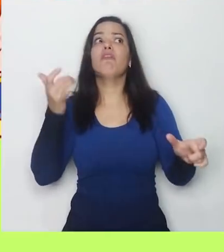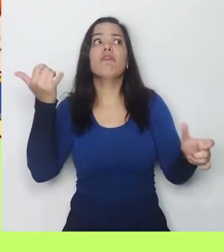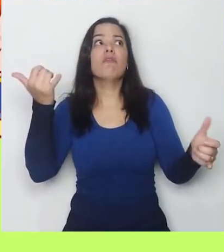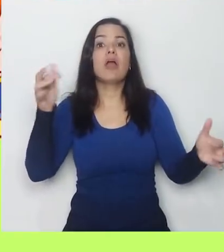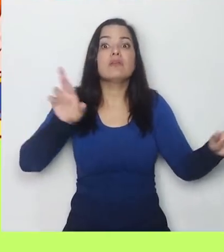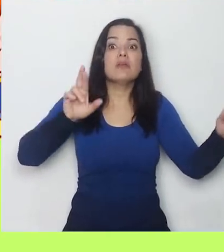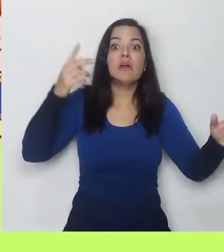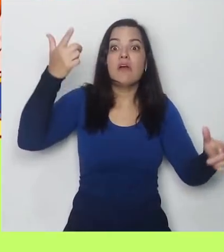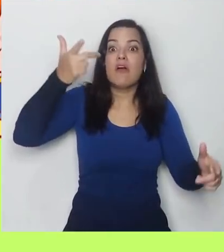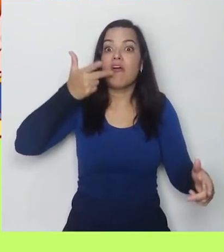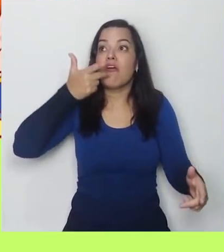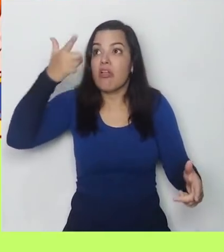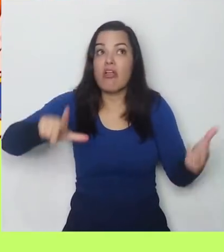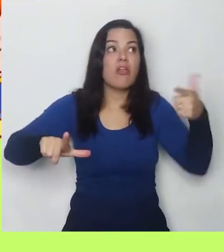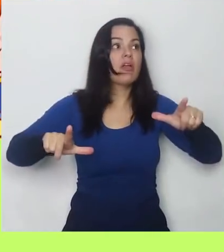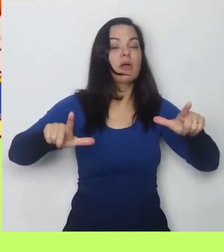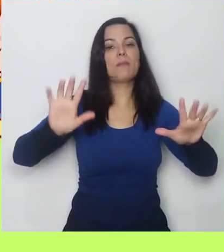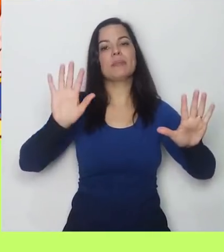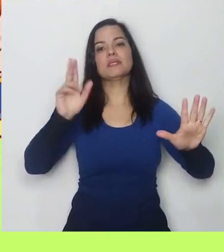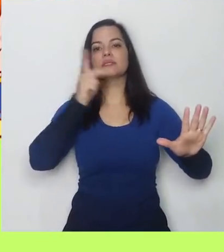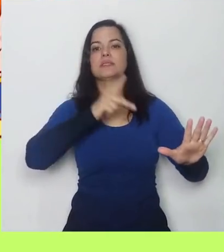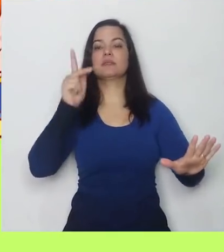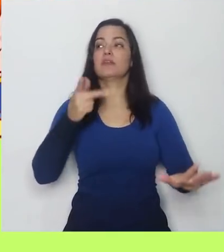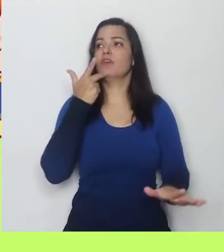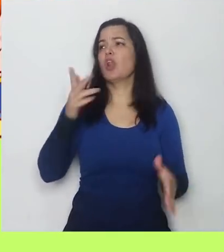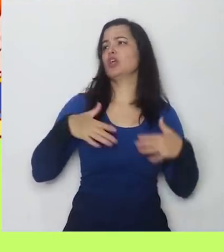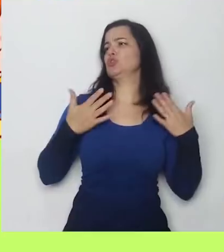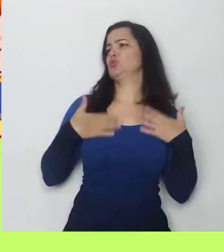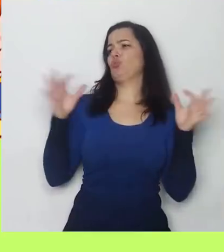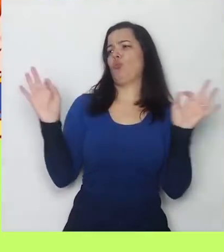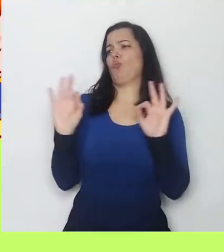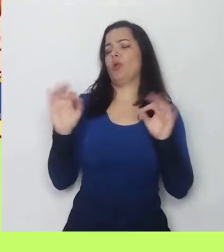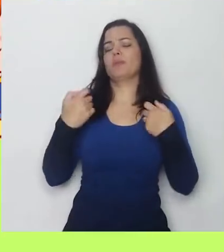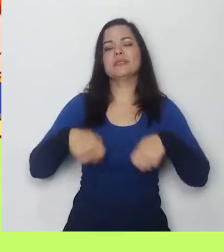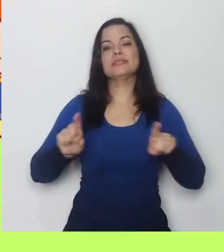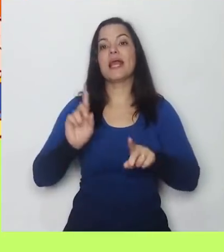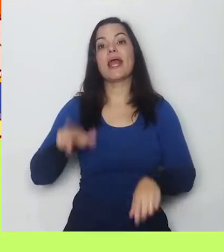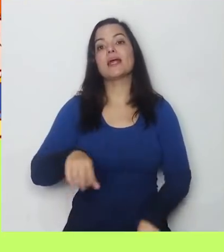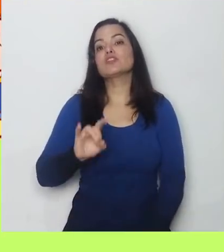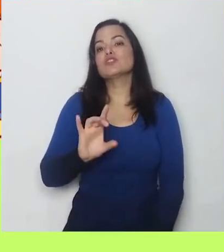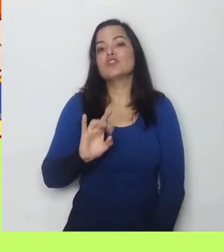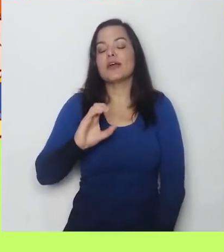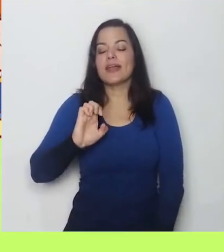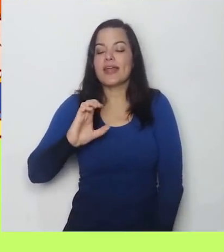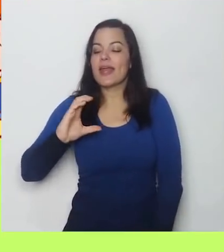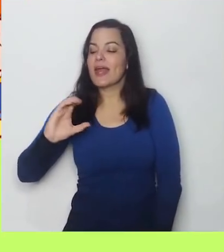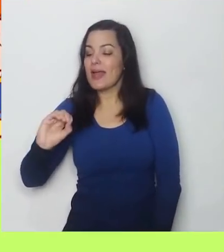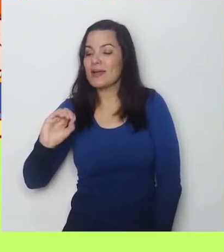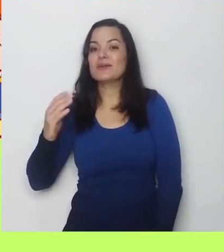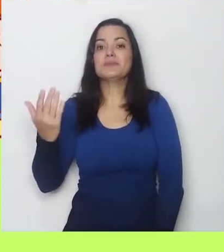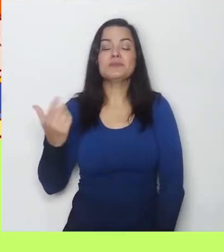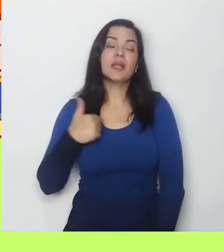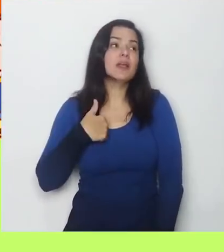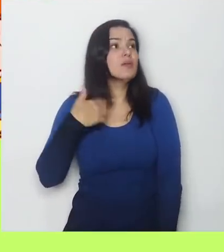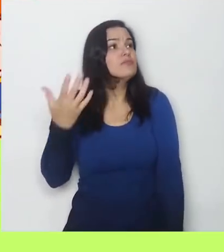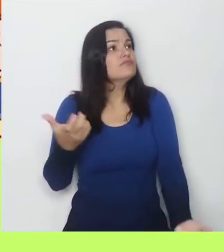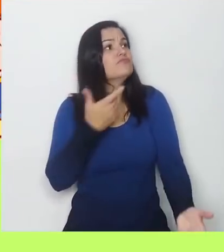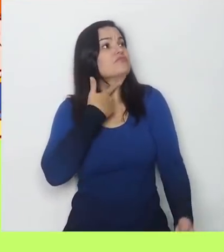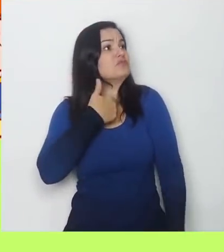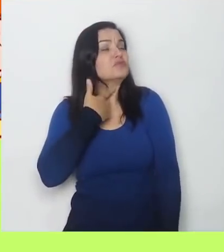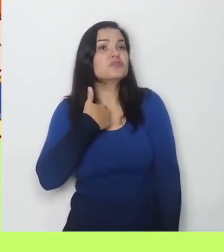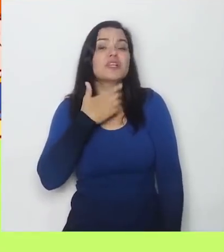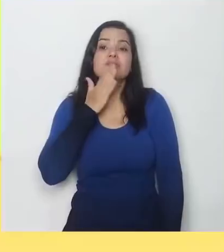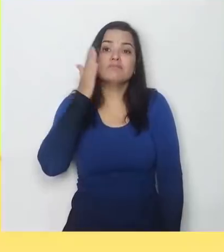não precisava se assustar porque aquilo era só o Eco. Então, eu quis conhecer o